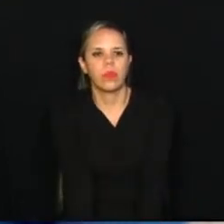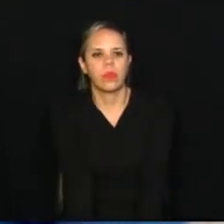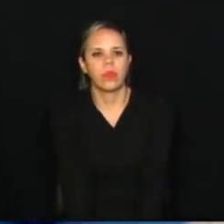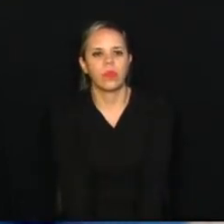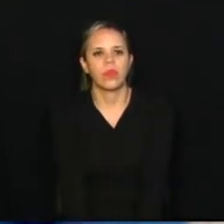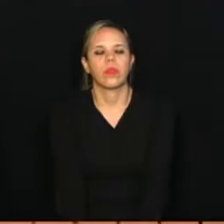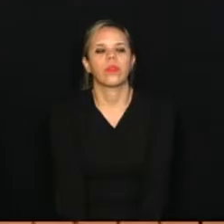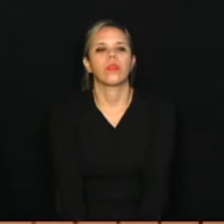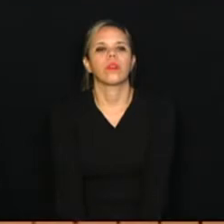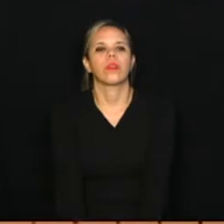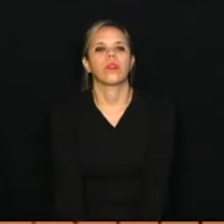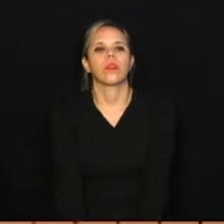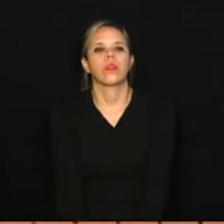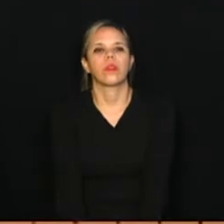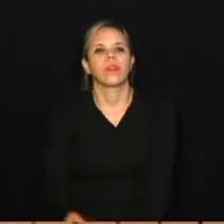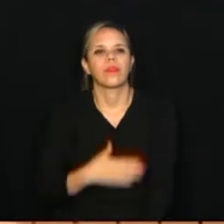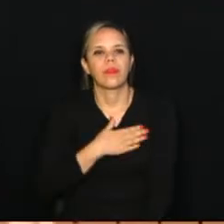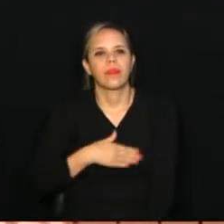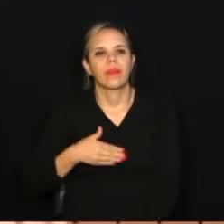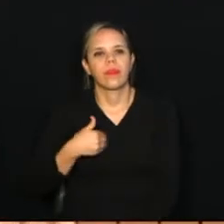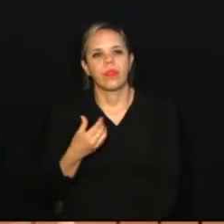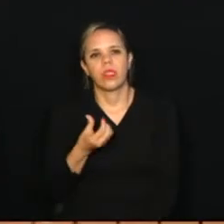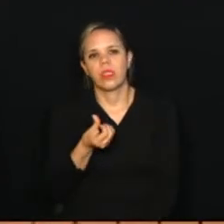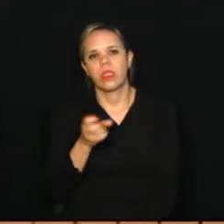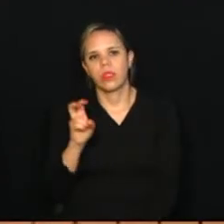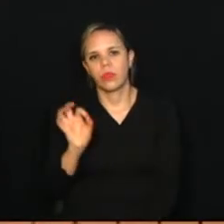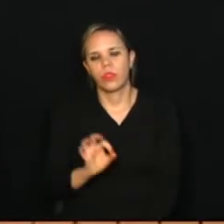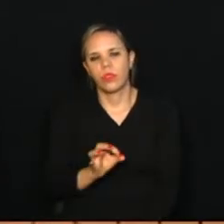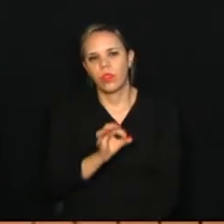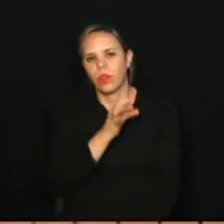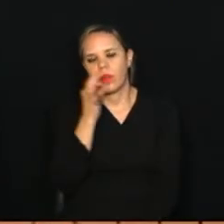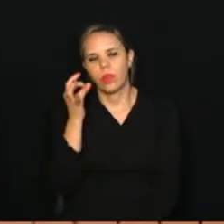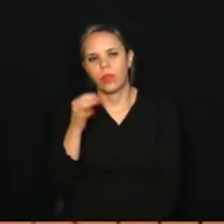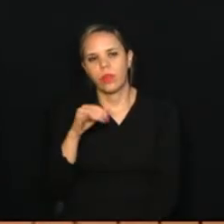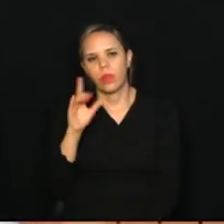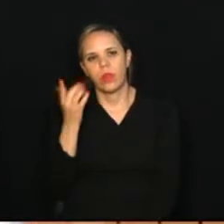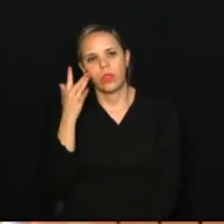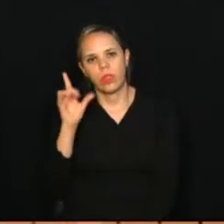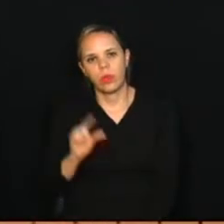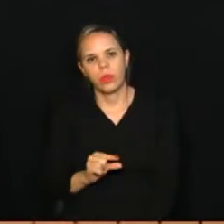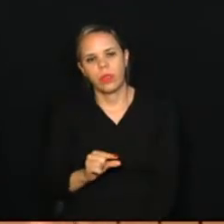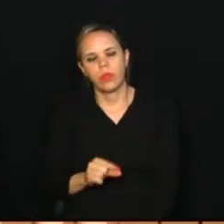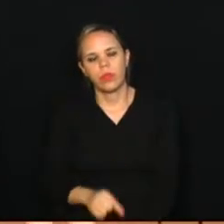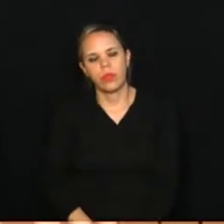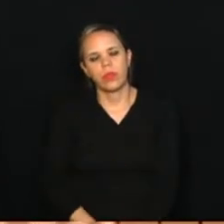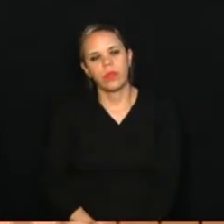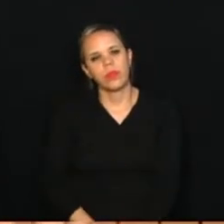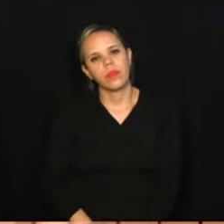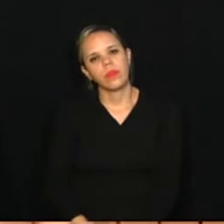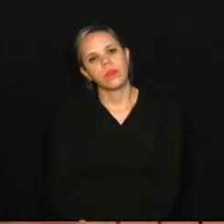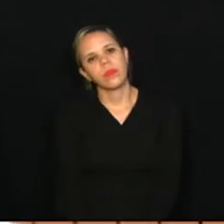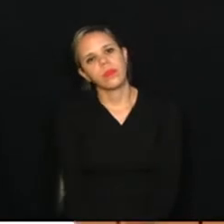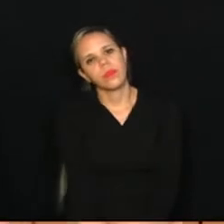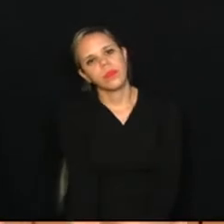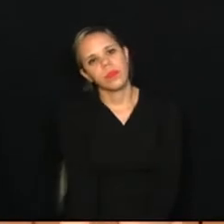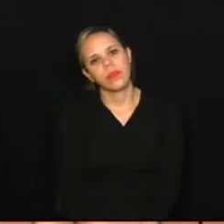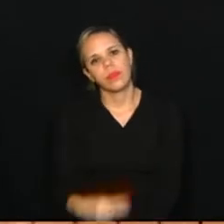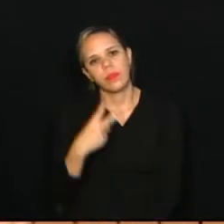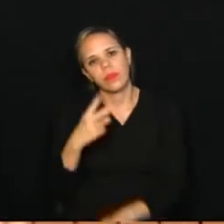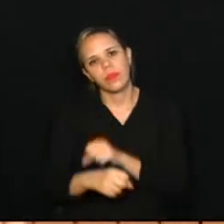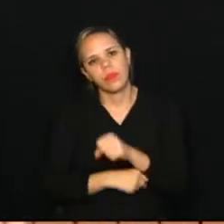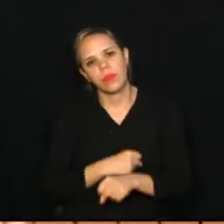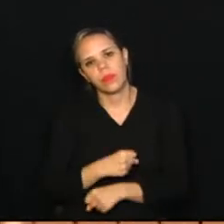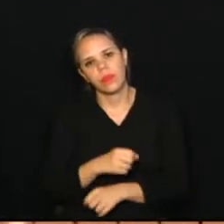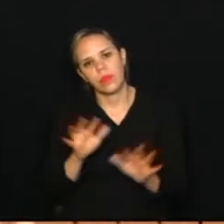Fiquei contente agora, hein? Você falou em 65%, poxa, eu achava que era bem menos que isso. A gente tem bastante fibra. E em 2 anos, poxa,